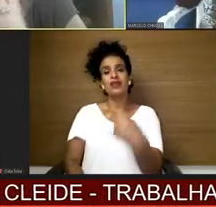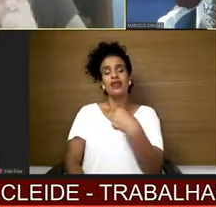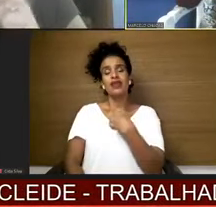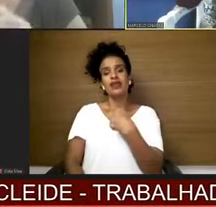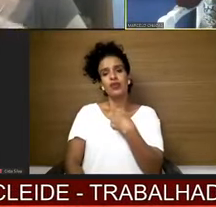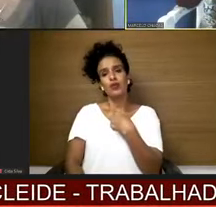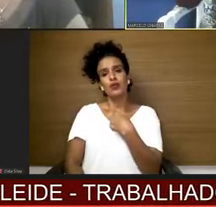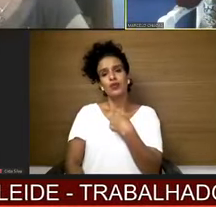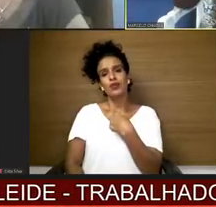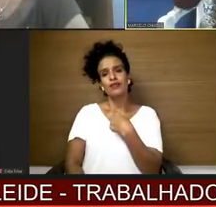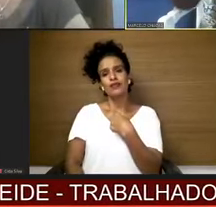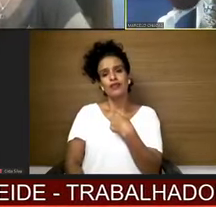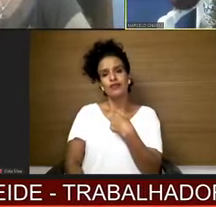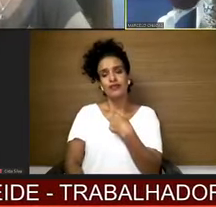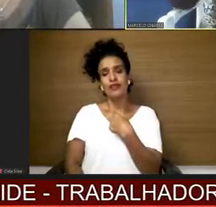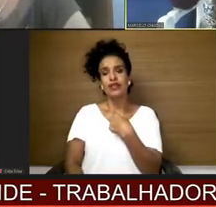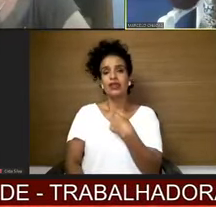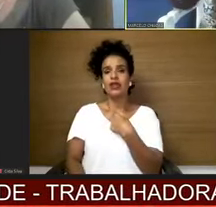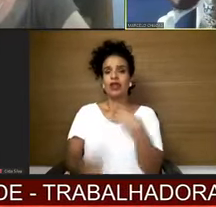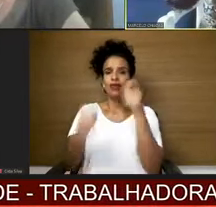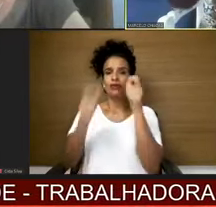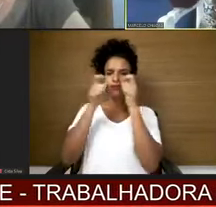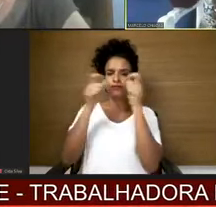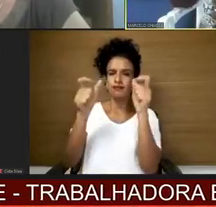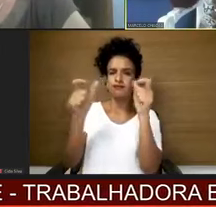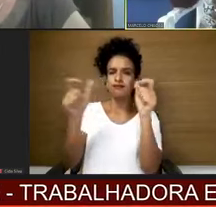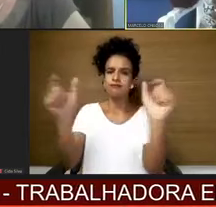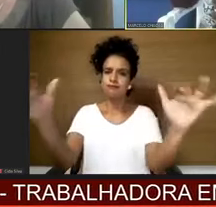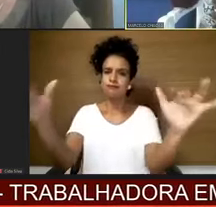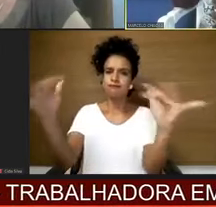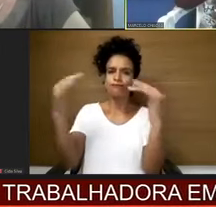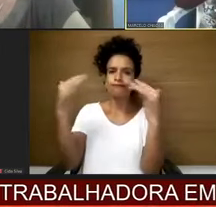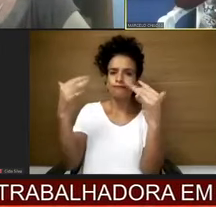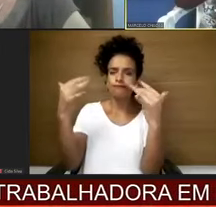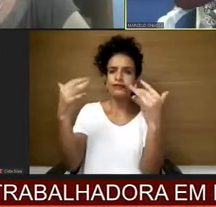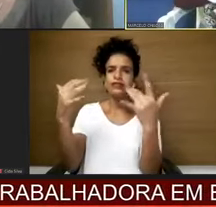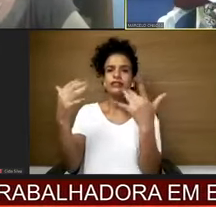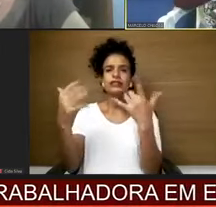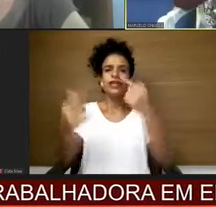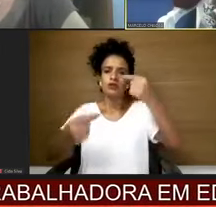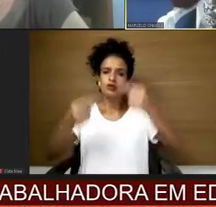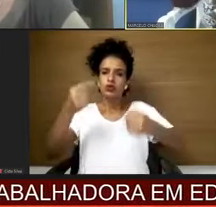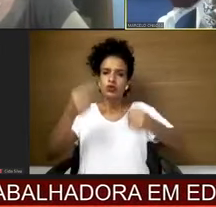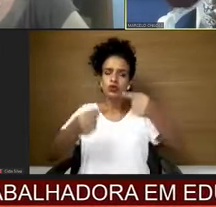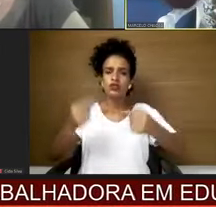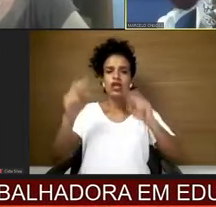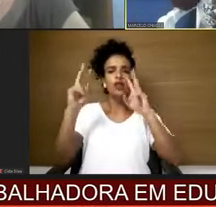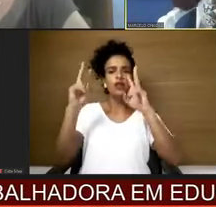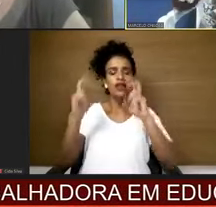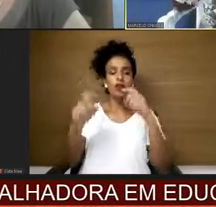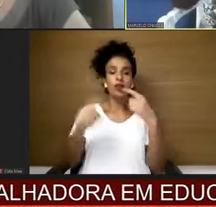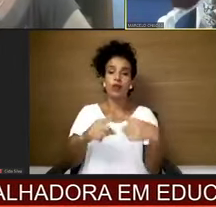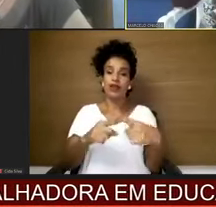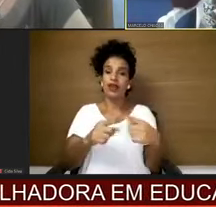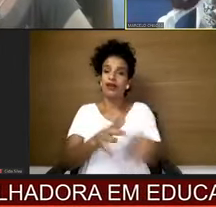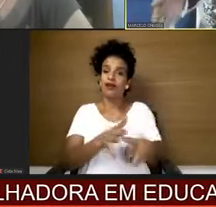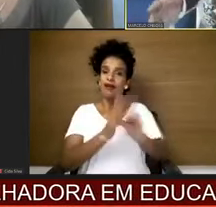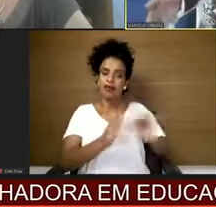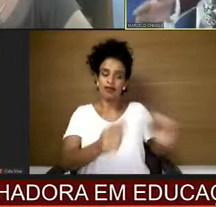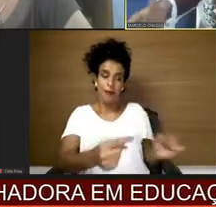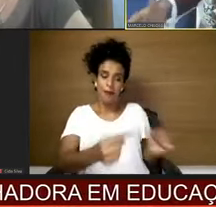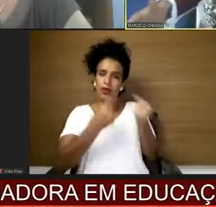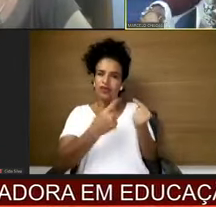eu quero chamar a atenção para uma discussão, porque a provocação do Zé ela é ampla, mas